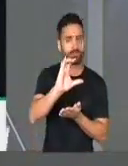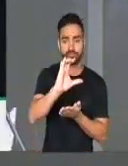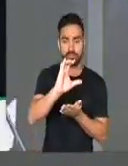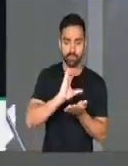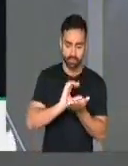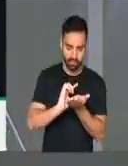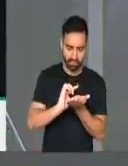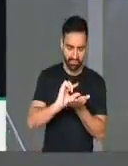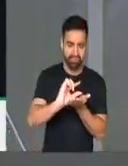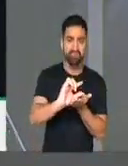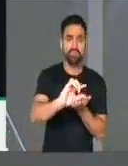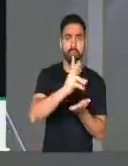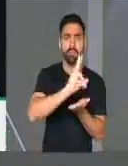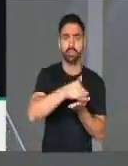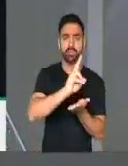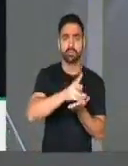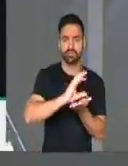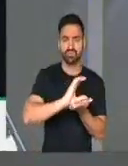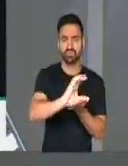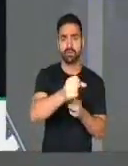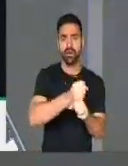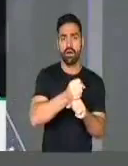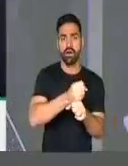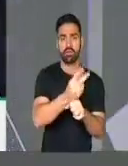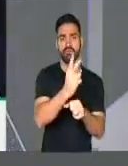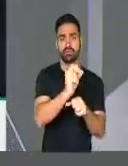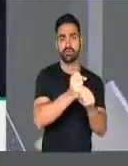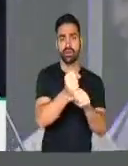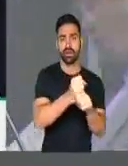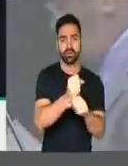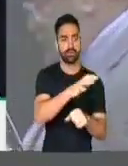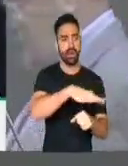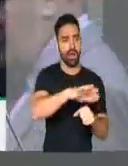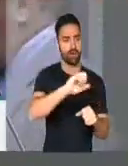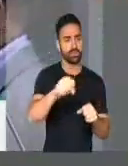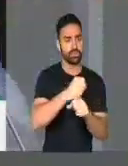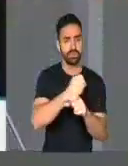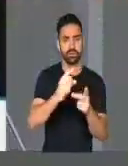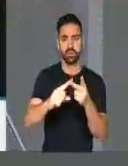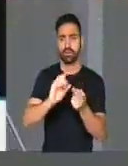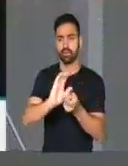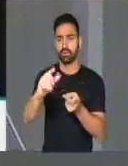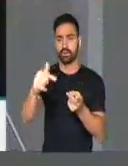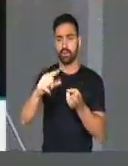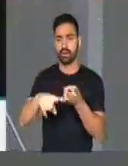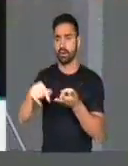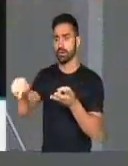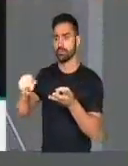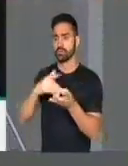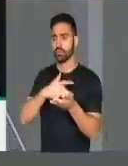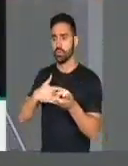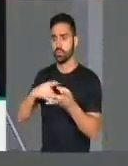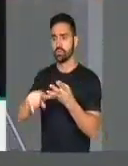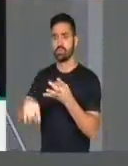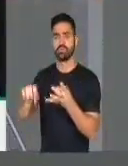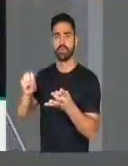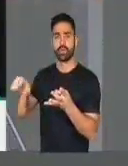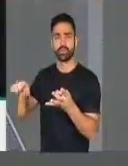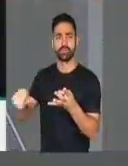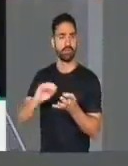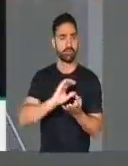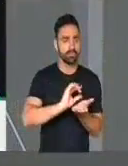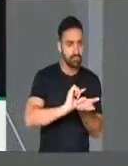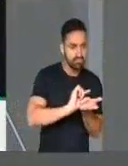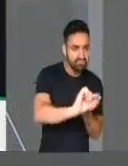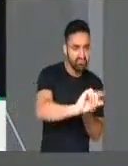área de social, na área até do trabalho, na área da saúde, na área da